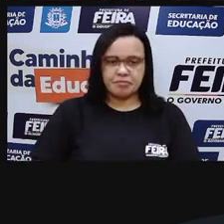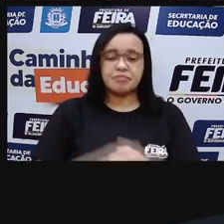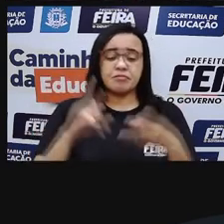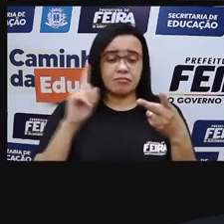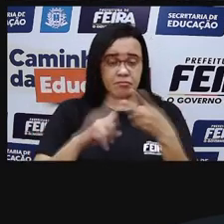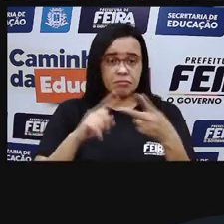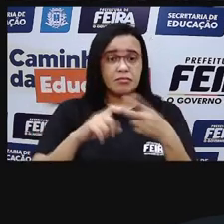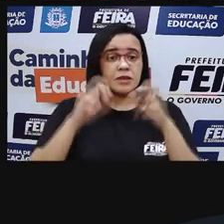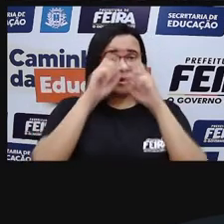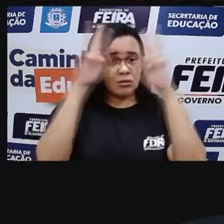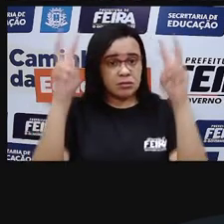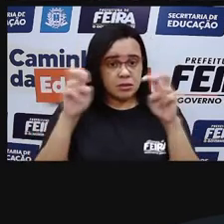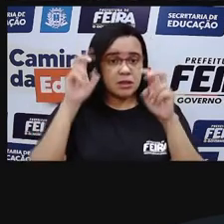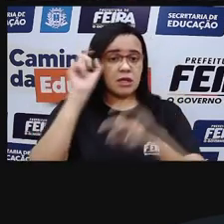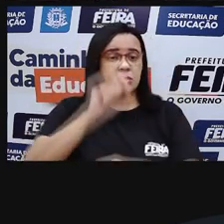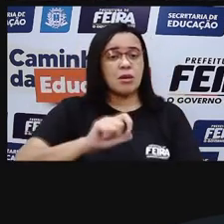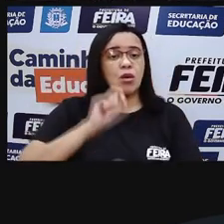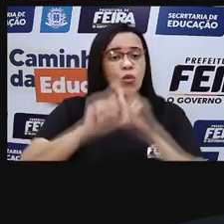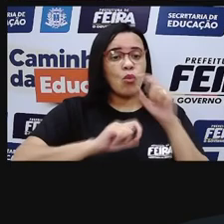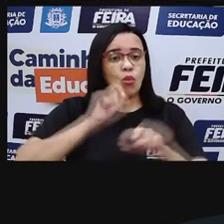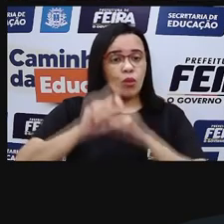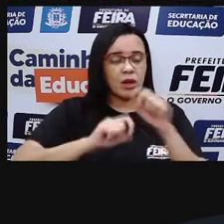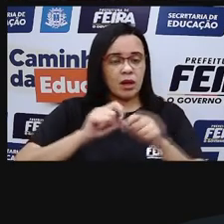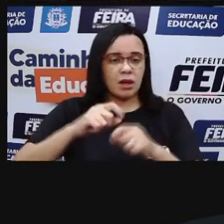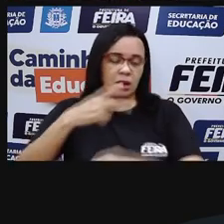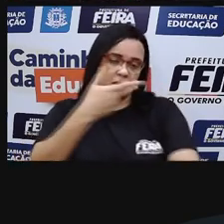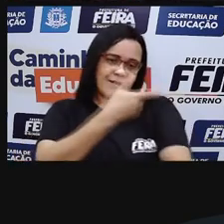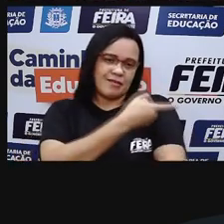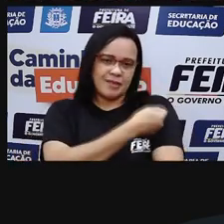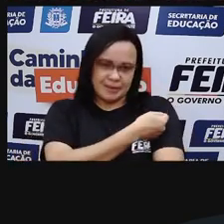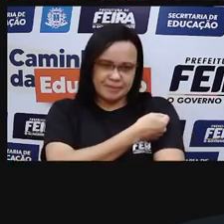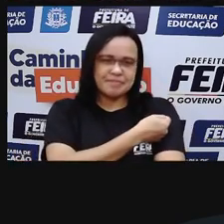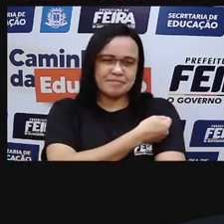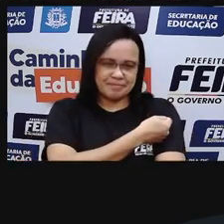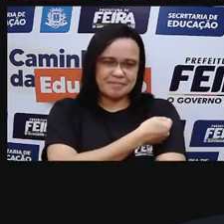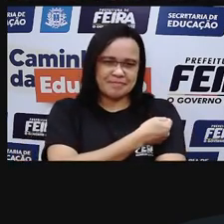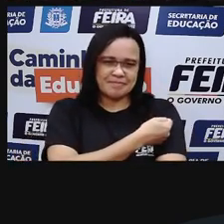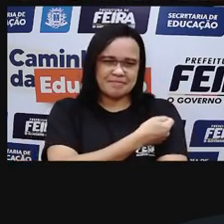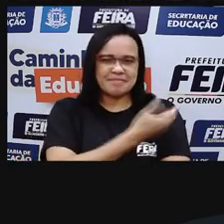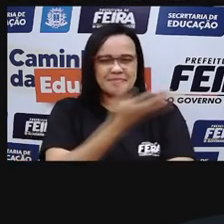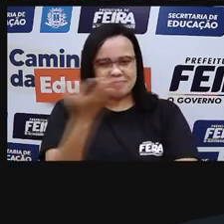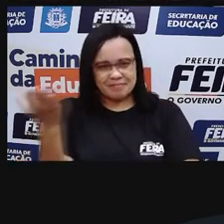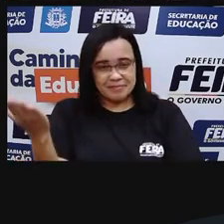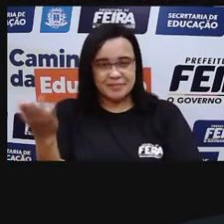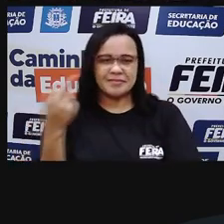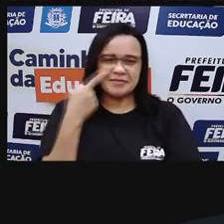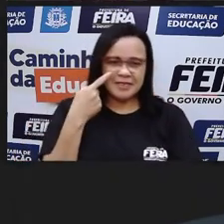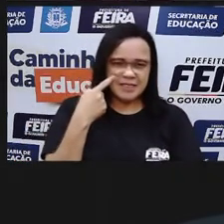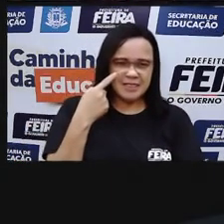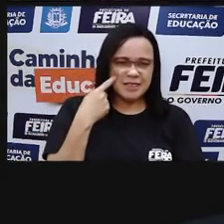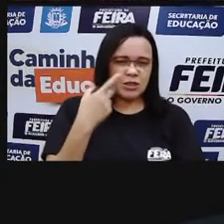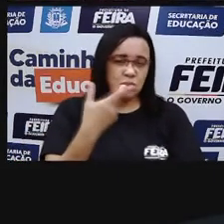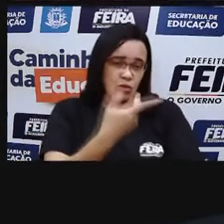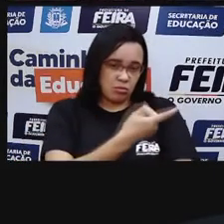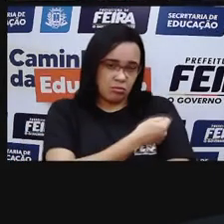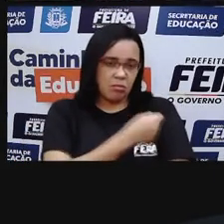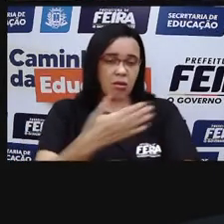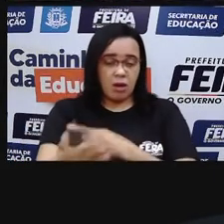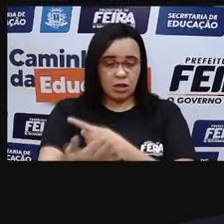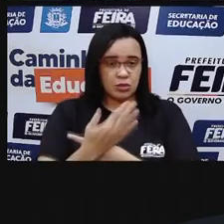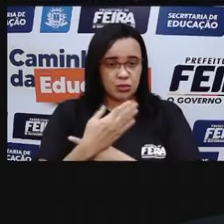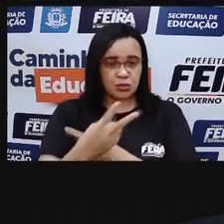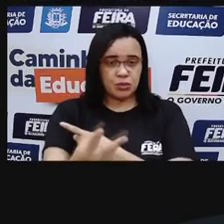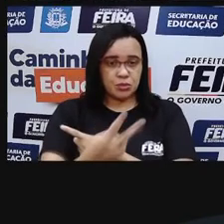outro tema que nós vimos na aula de hoje foi sobre as vacinas, que são esses agentes imunizadores usados na